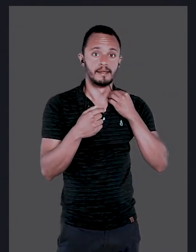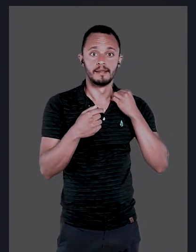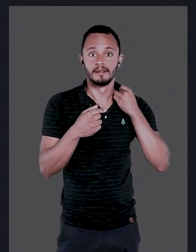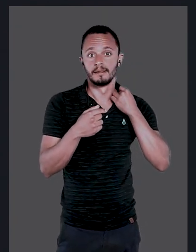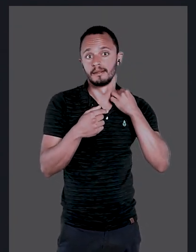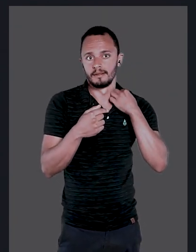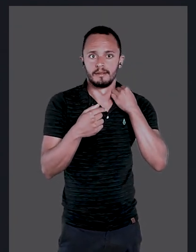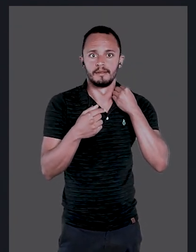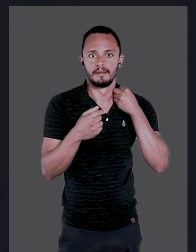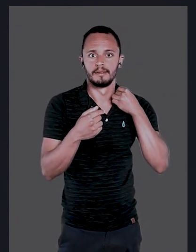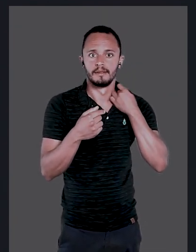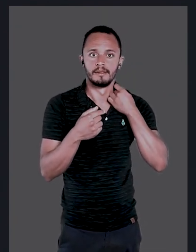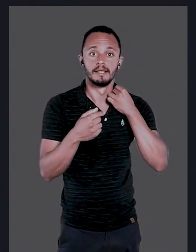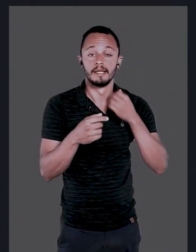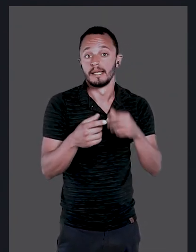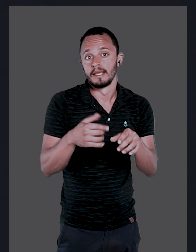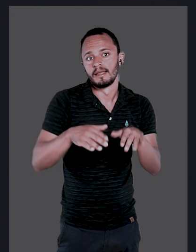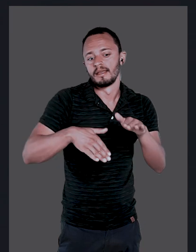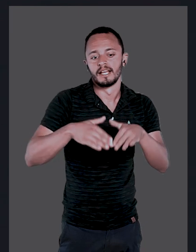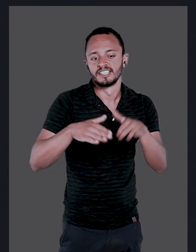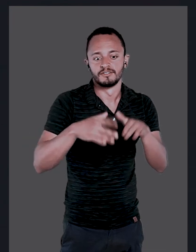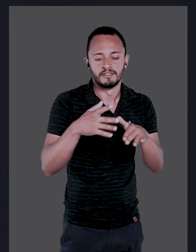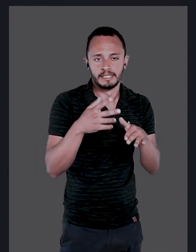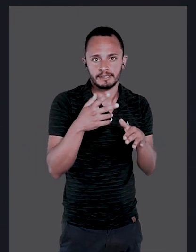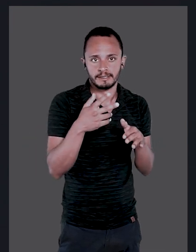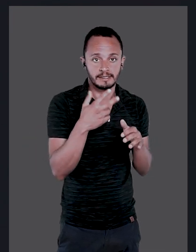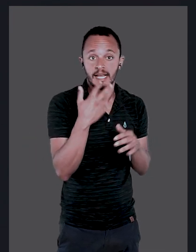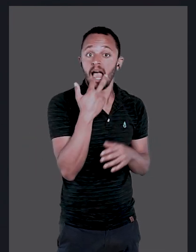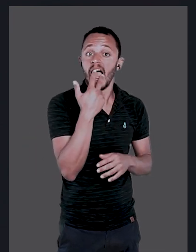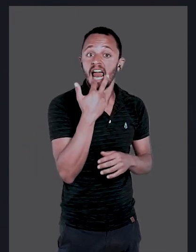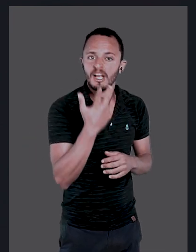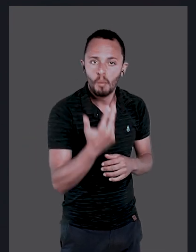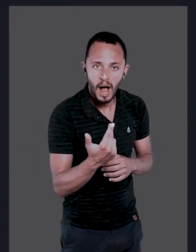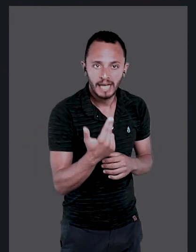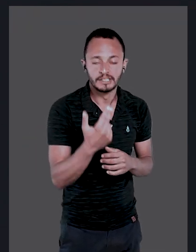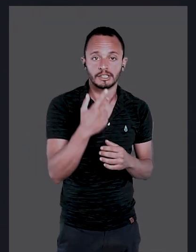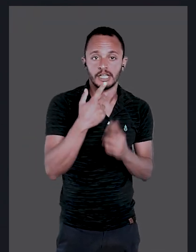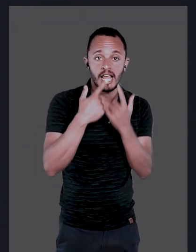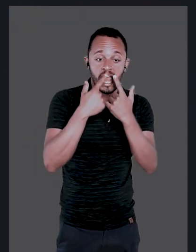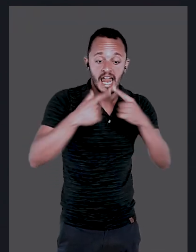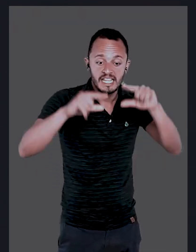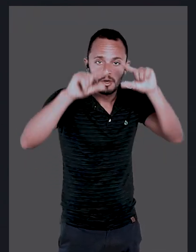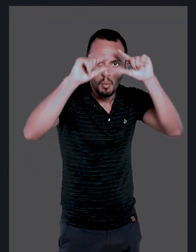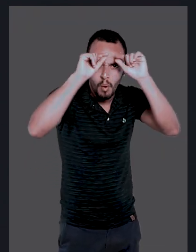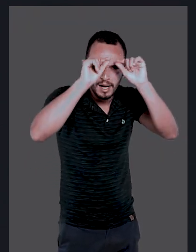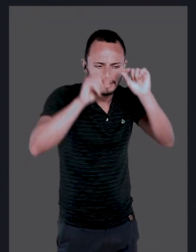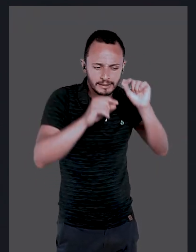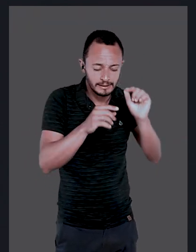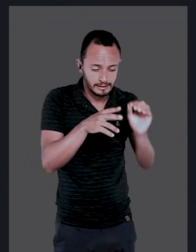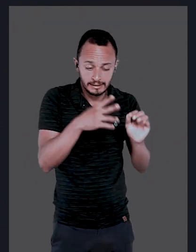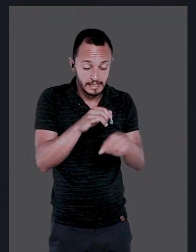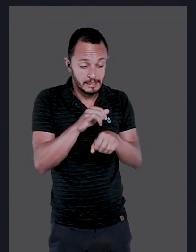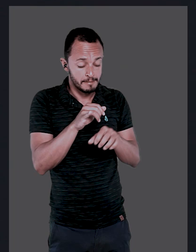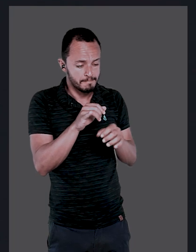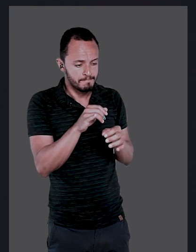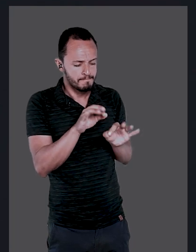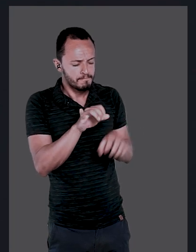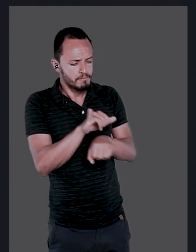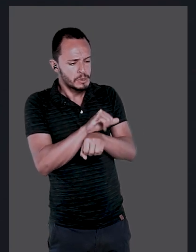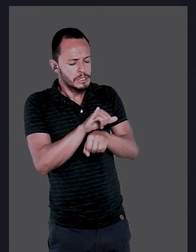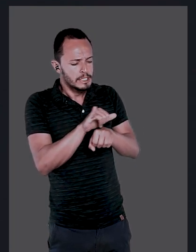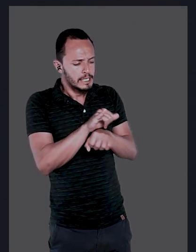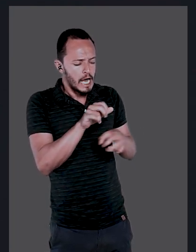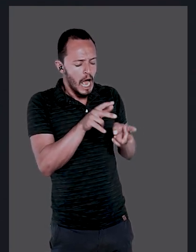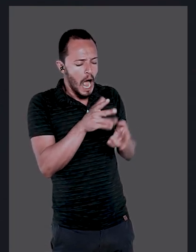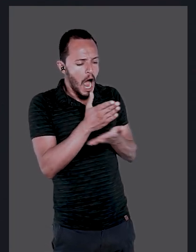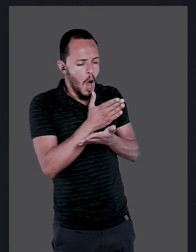porque não consigo apanhar a especificidade da linguagem, da expressão